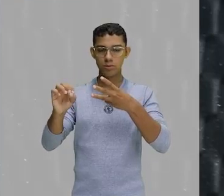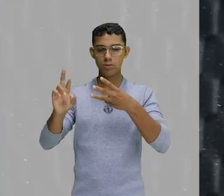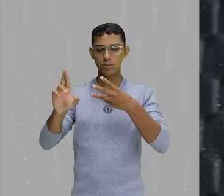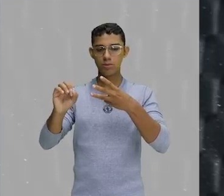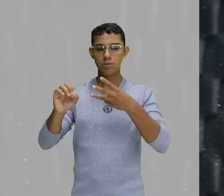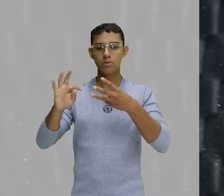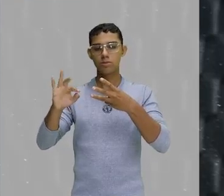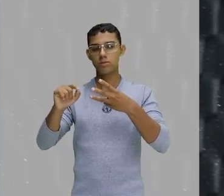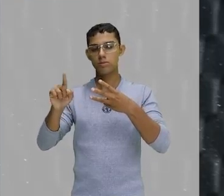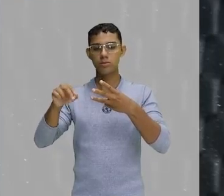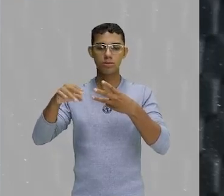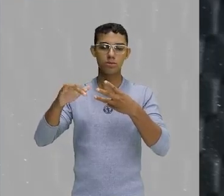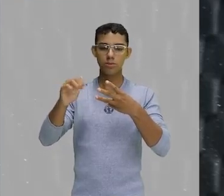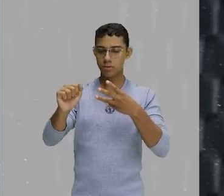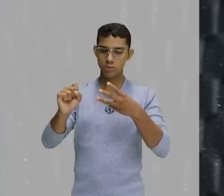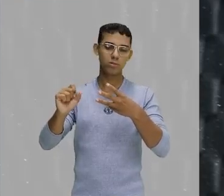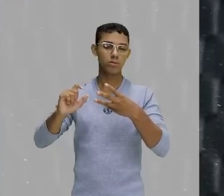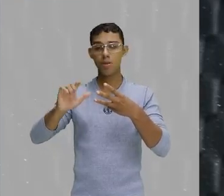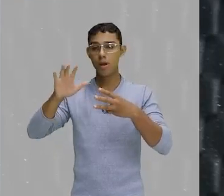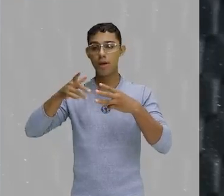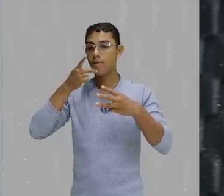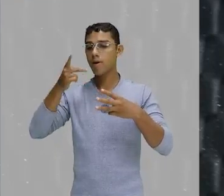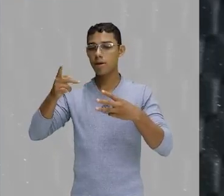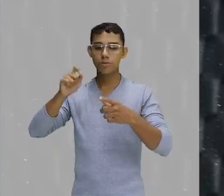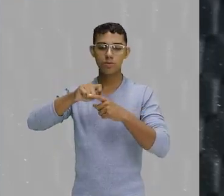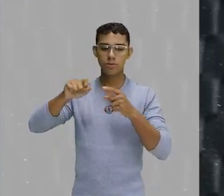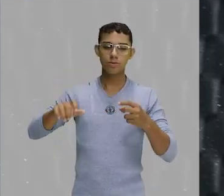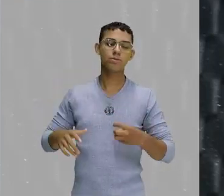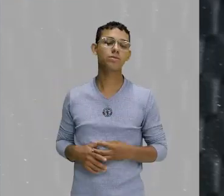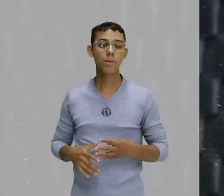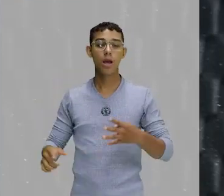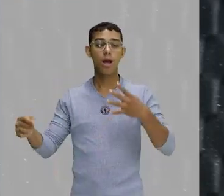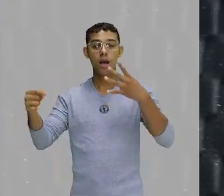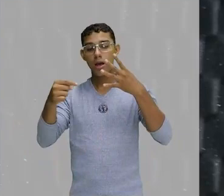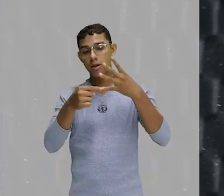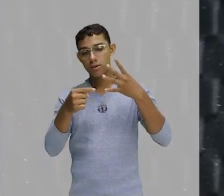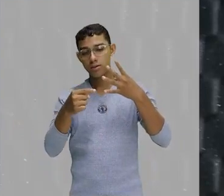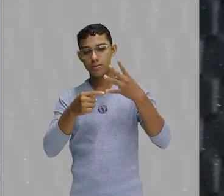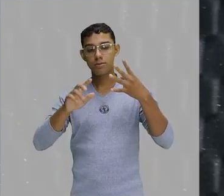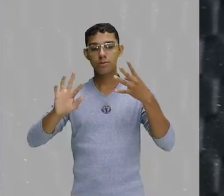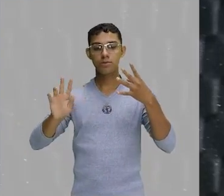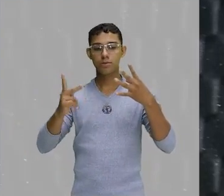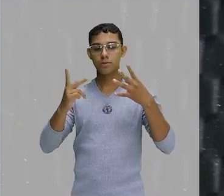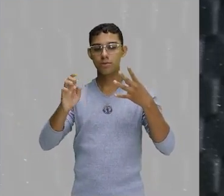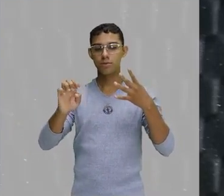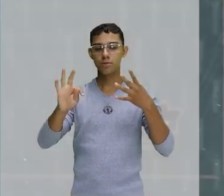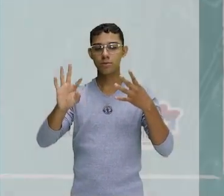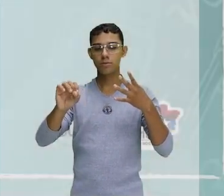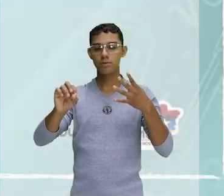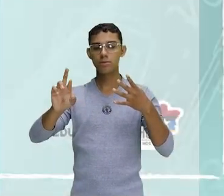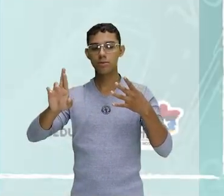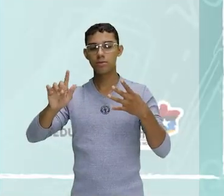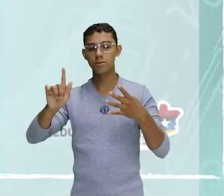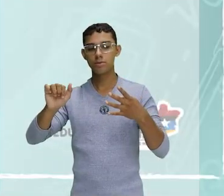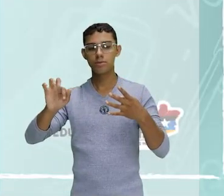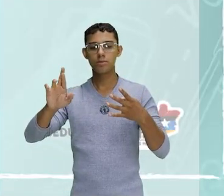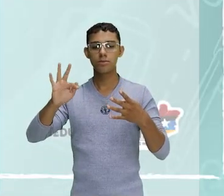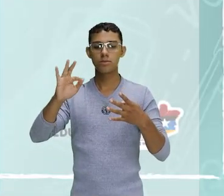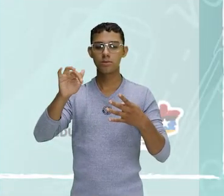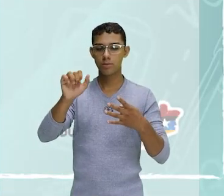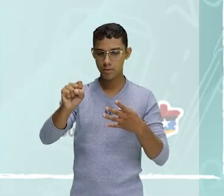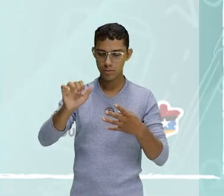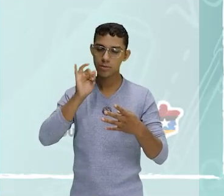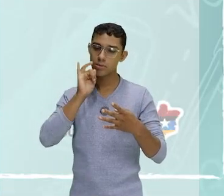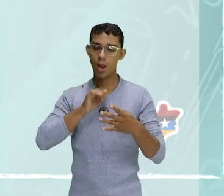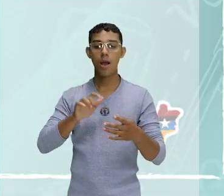similar, tá? Diferenciando na tonicidade silábica. E as heterográficas, tá? Que são palavras que possuem, que em